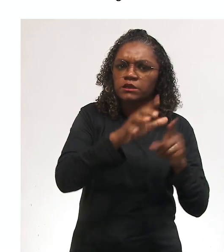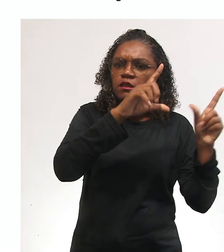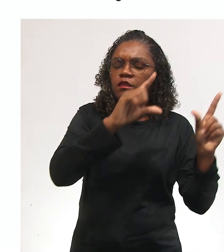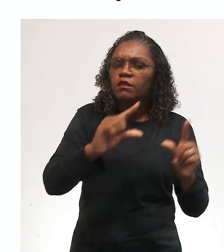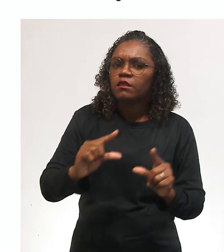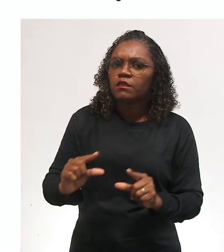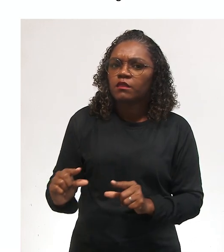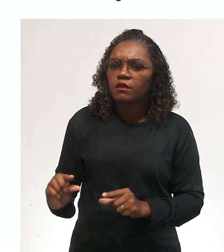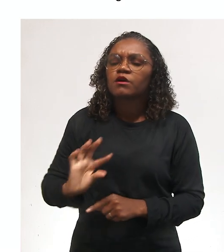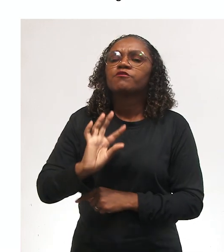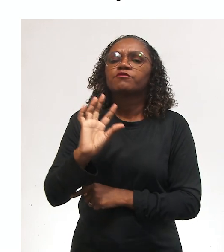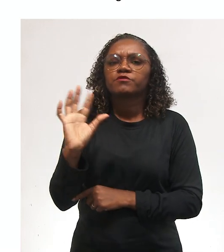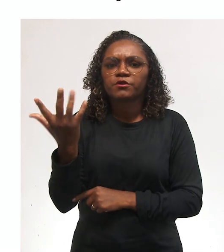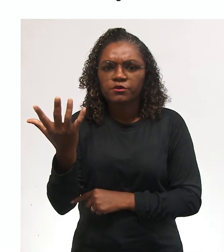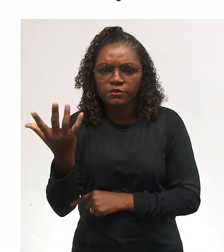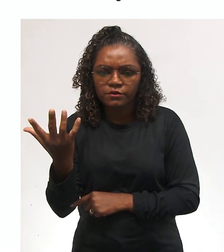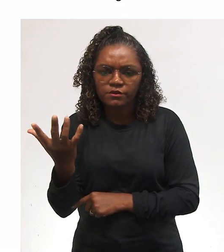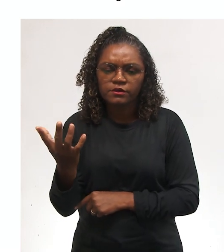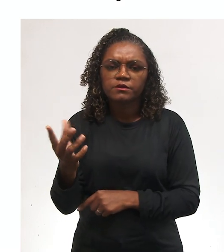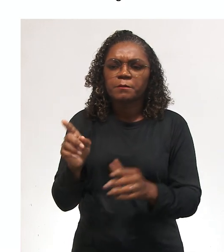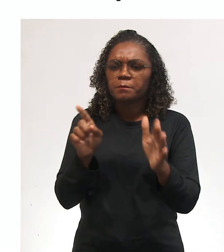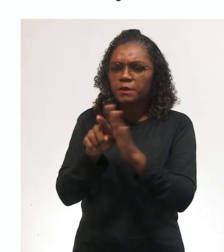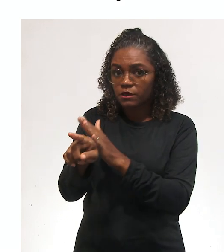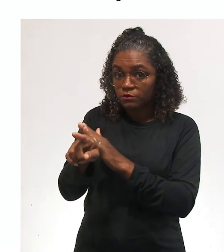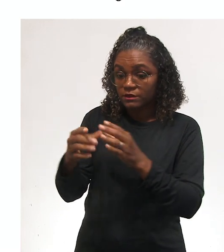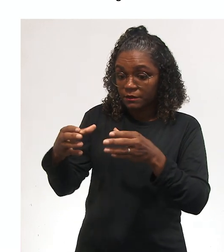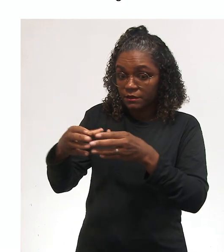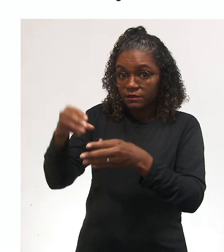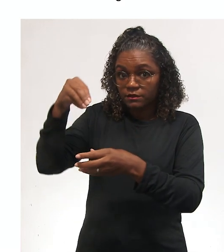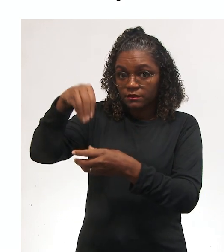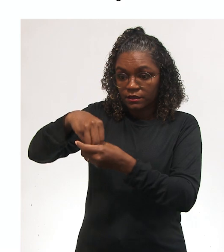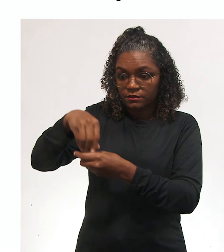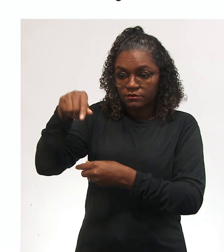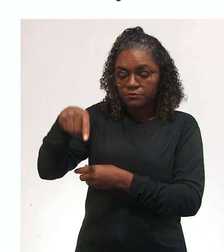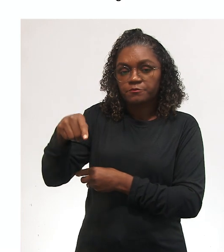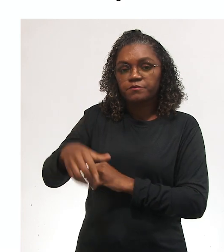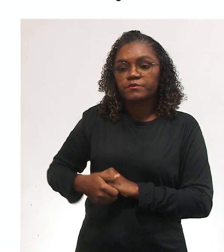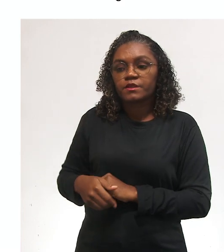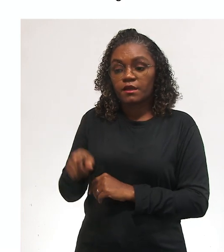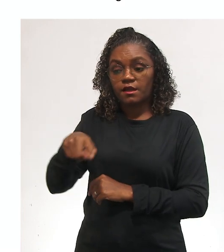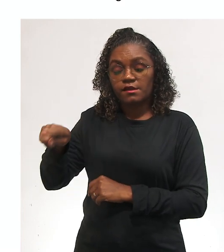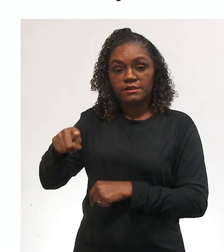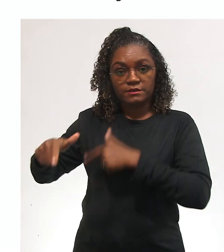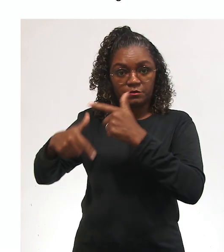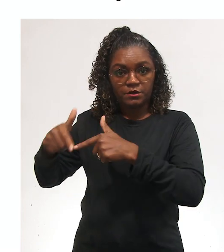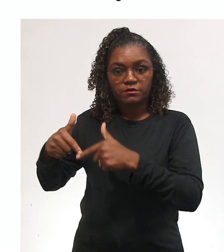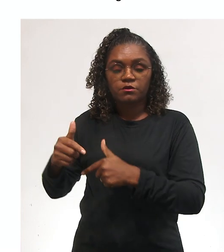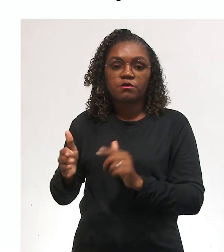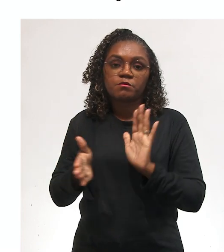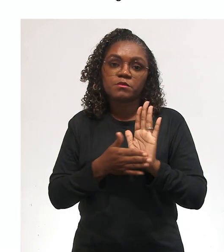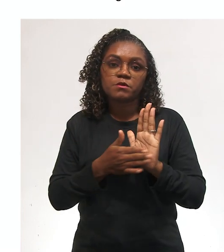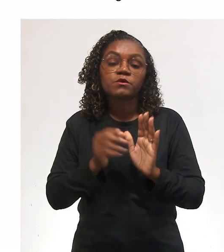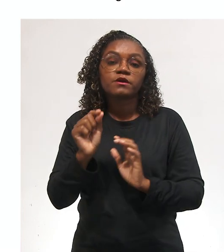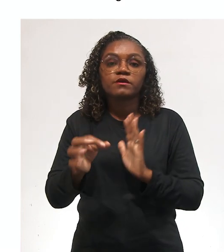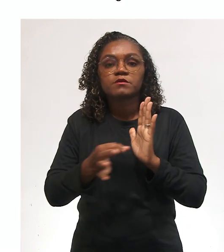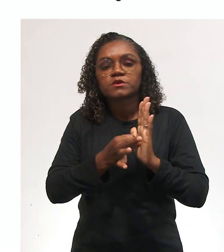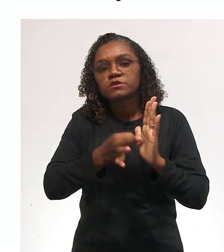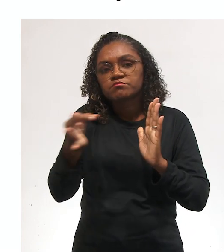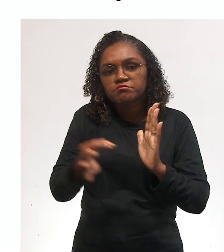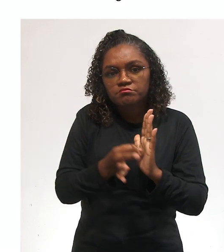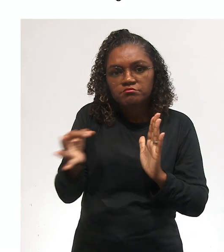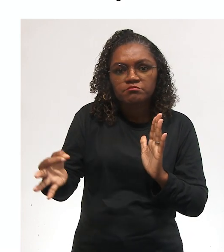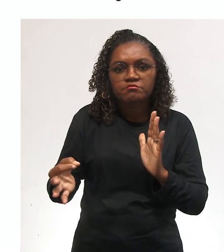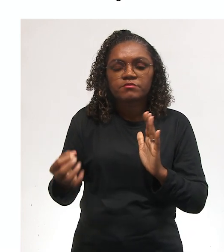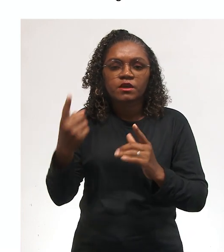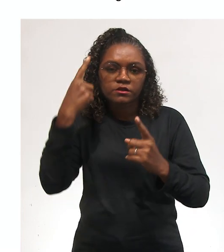gente... Enfim, qualquer que seja o problema que esteja acontecendo dentro da organização, e as pessoas vão propor ideias, vão